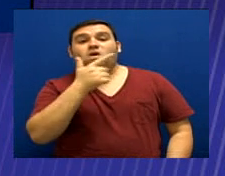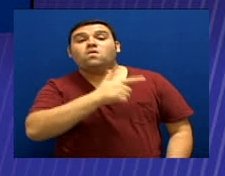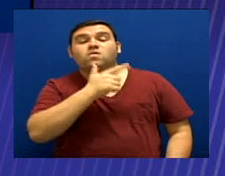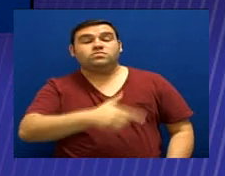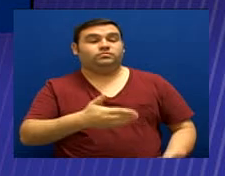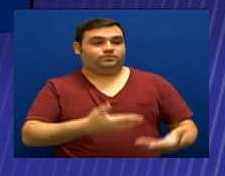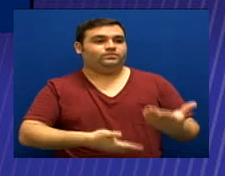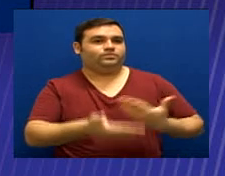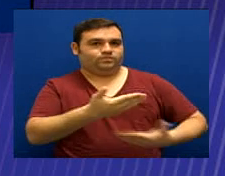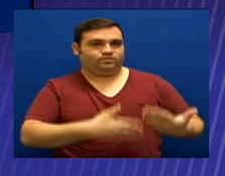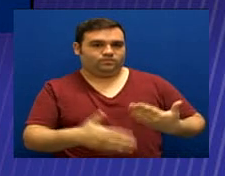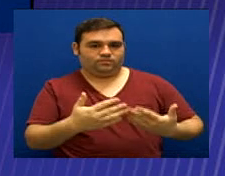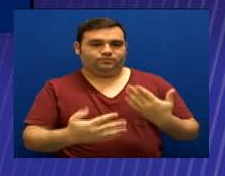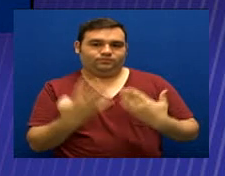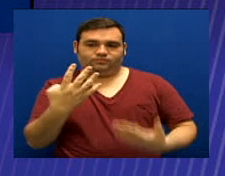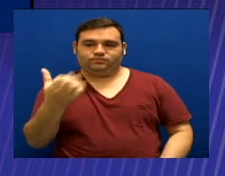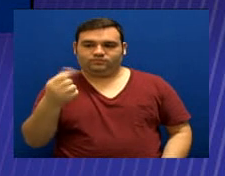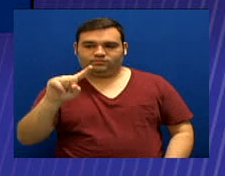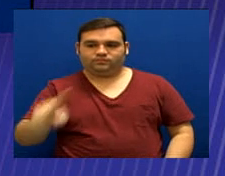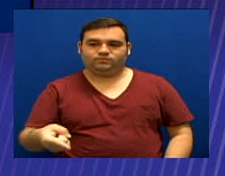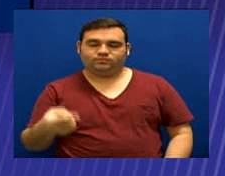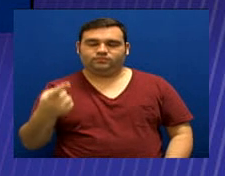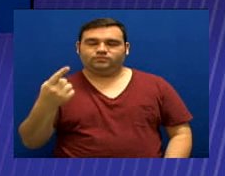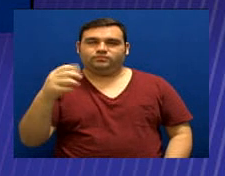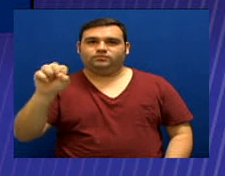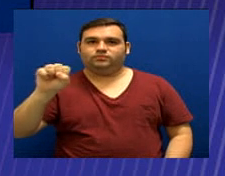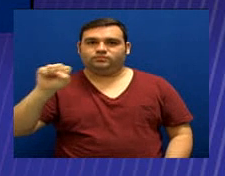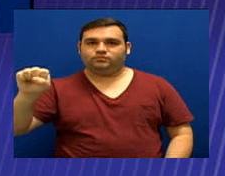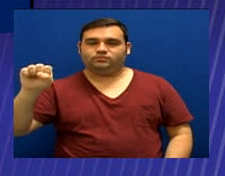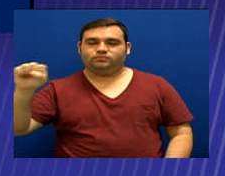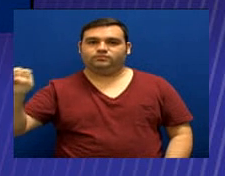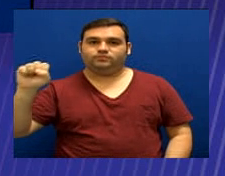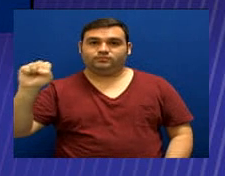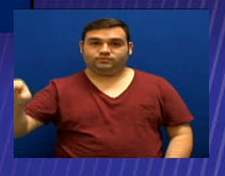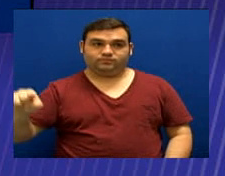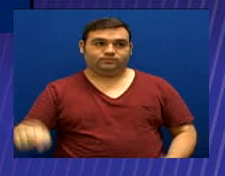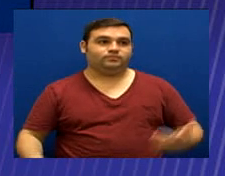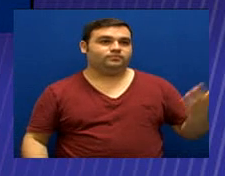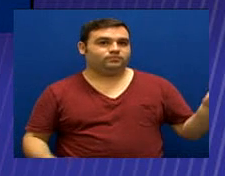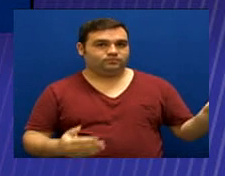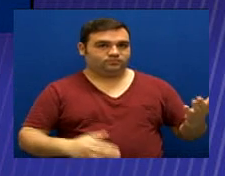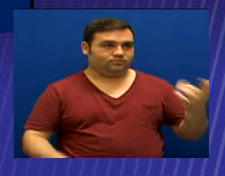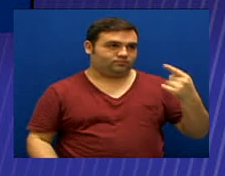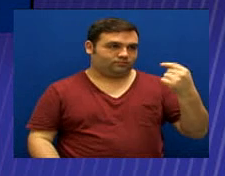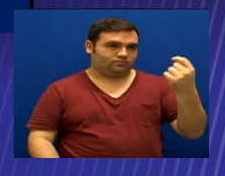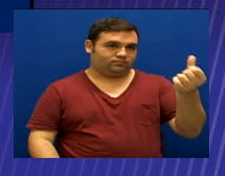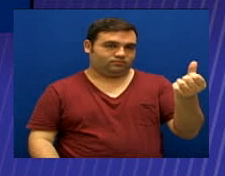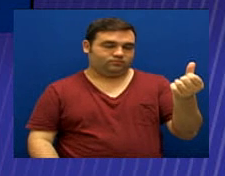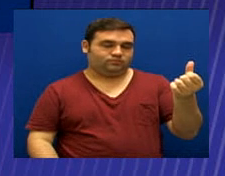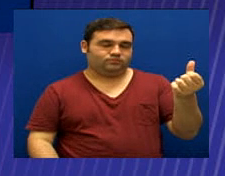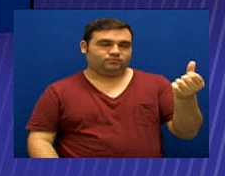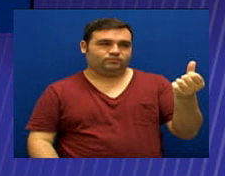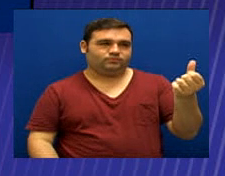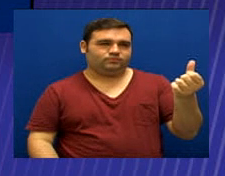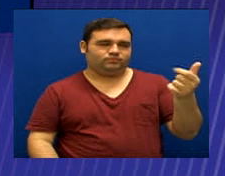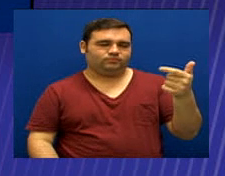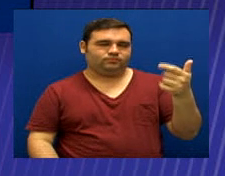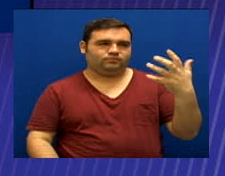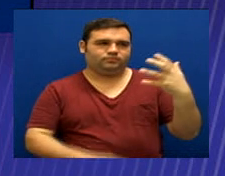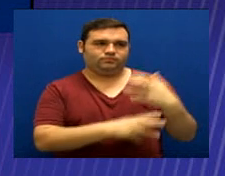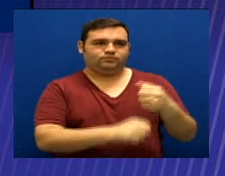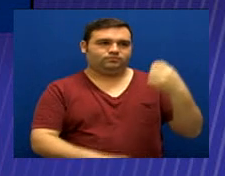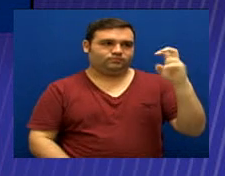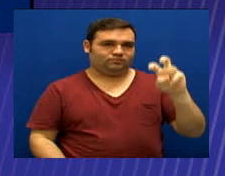2015 quarenta e seis milhões oitocentos e oitenta e oito mil o arrecadado em 2016